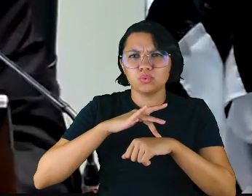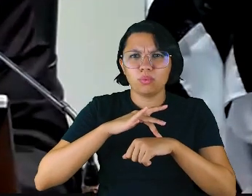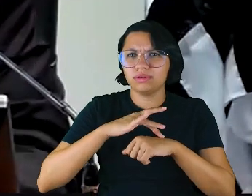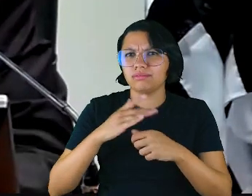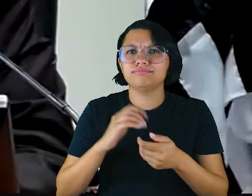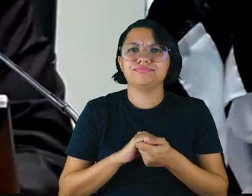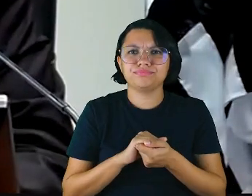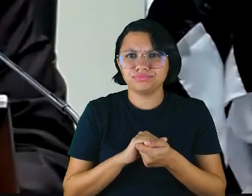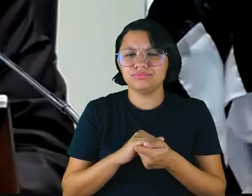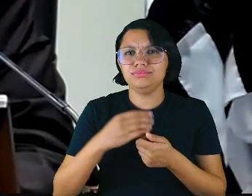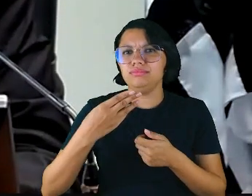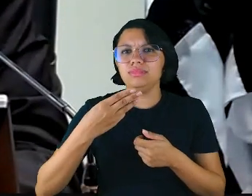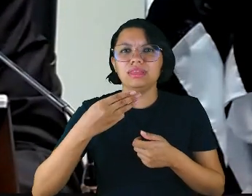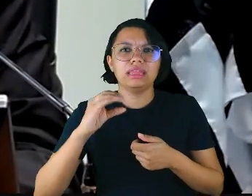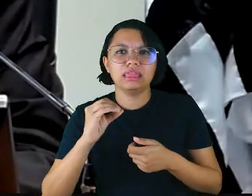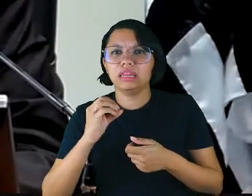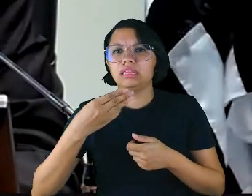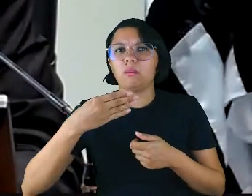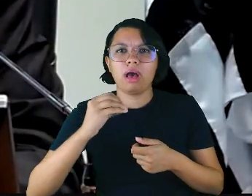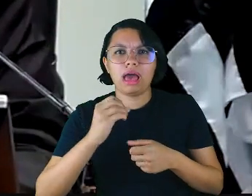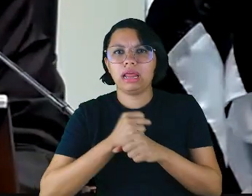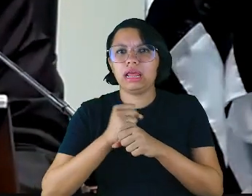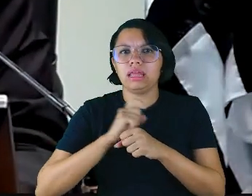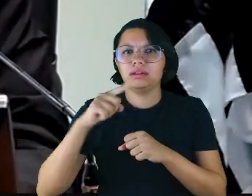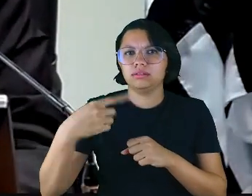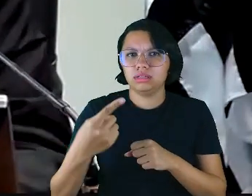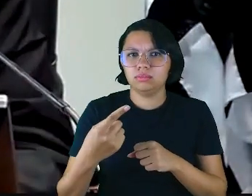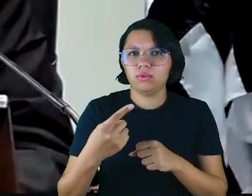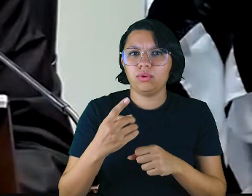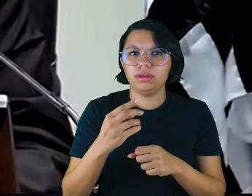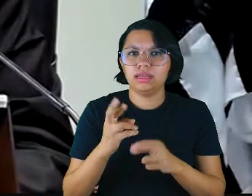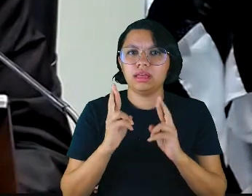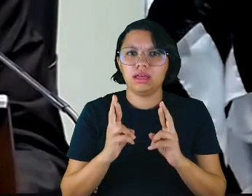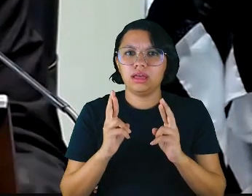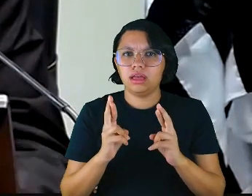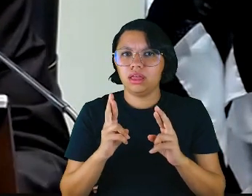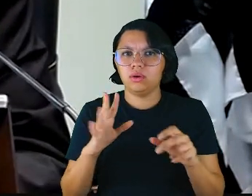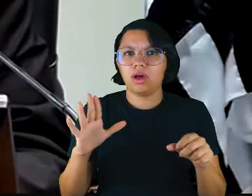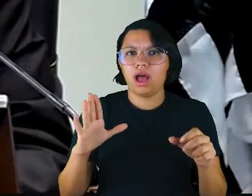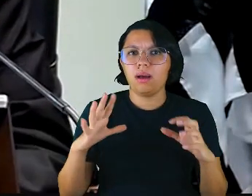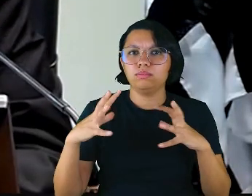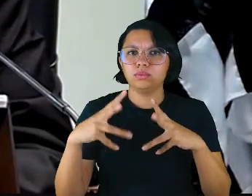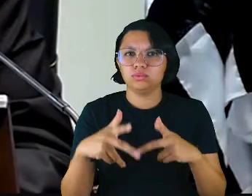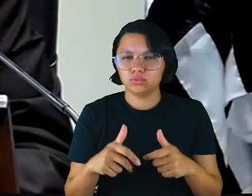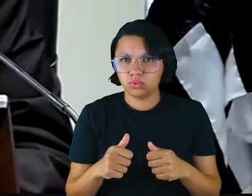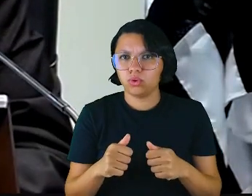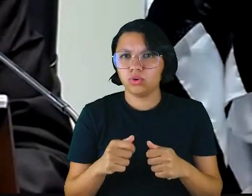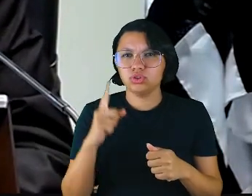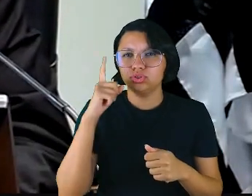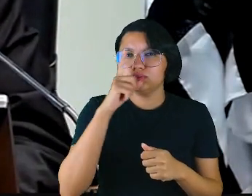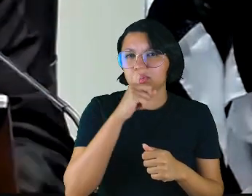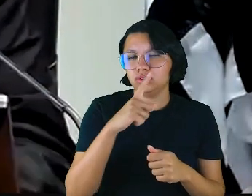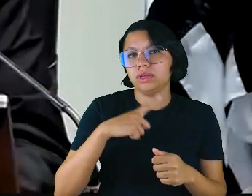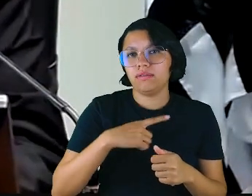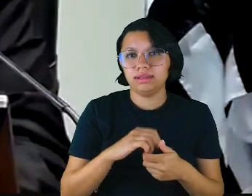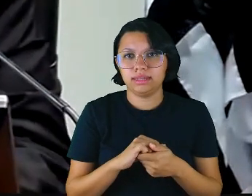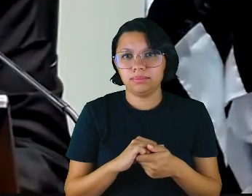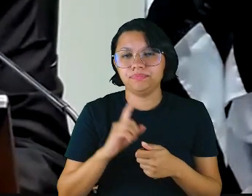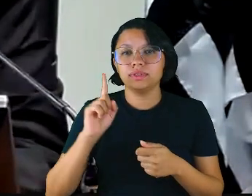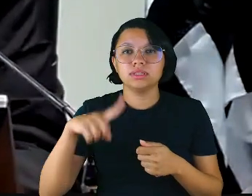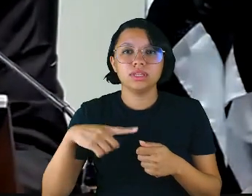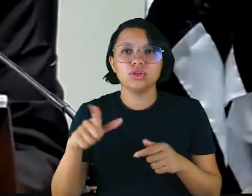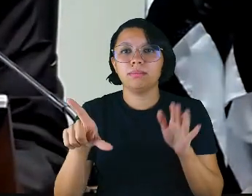um ajuizamento 30 ou 40 anos depois. Presunção absoluta, terceiro item, presunção absoluta, nós dificilmente vamos